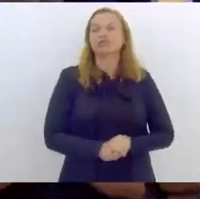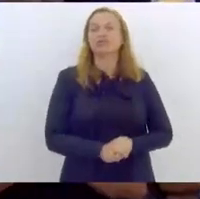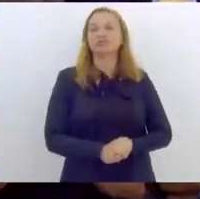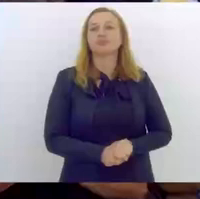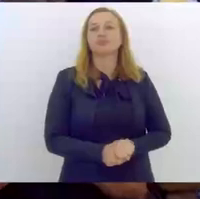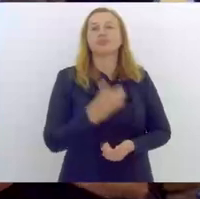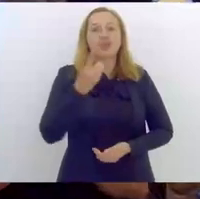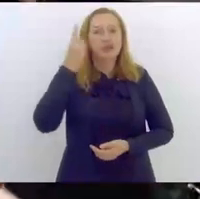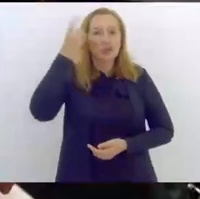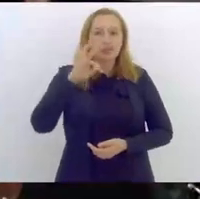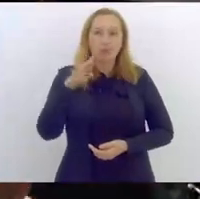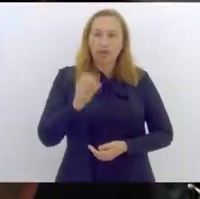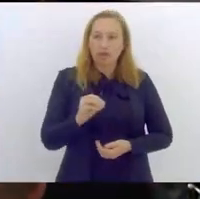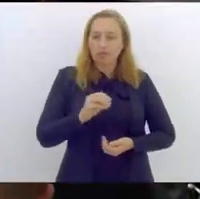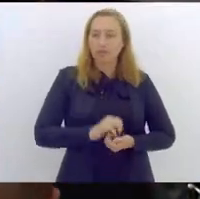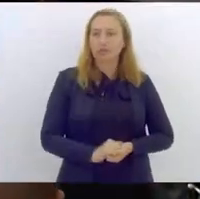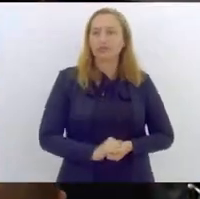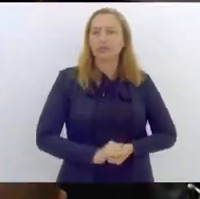Márcio Roberto